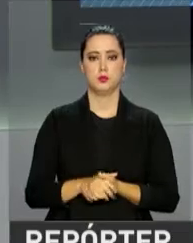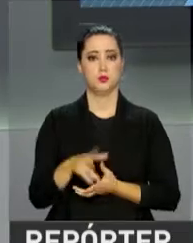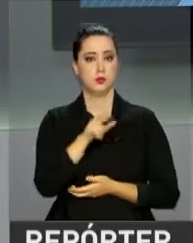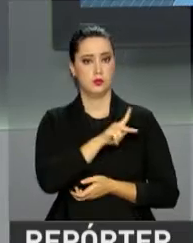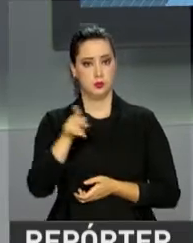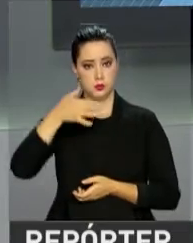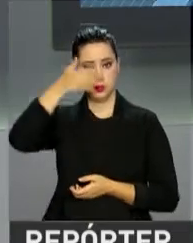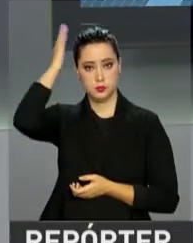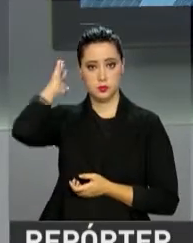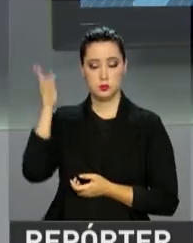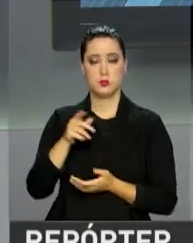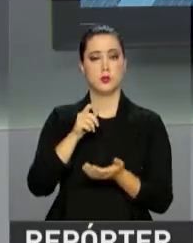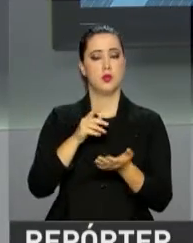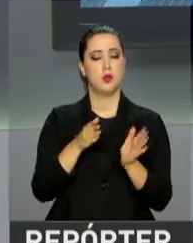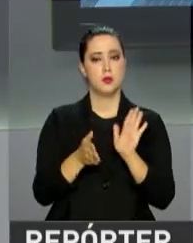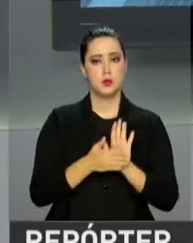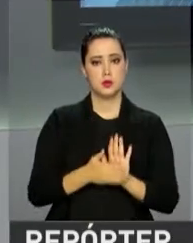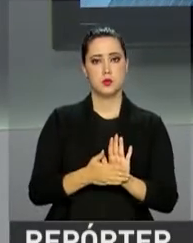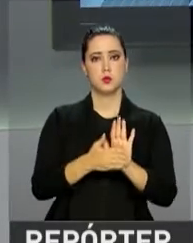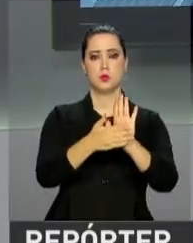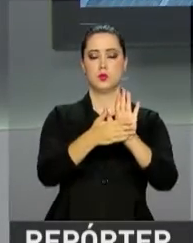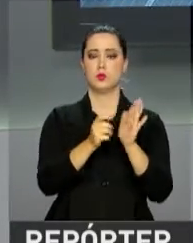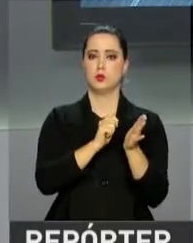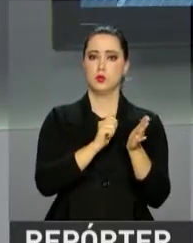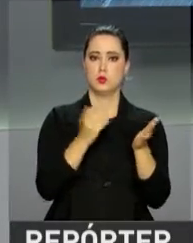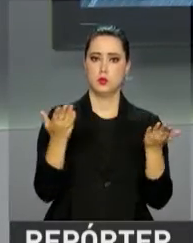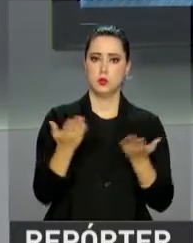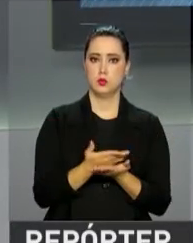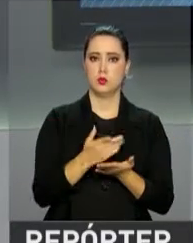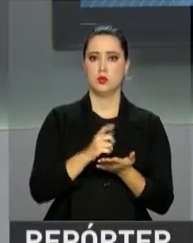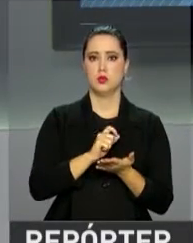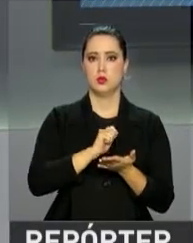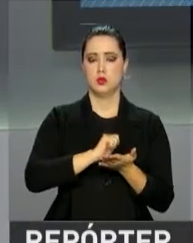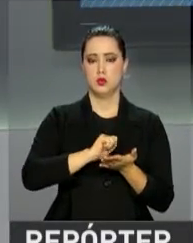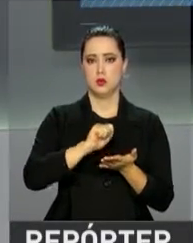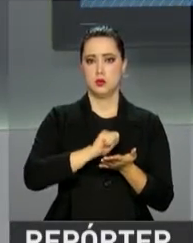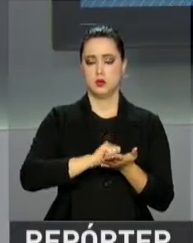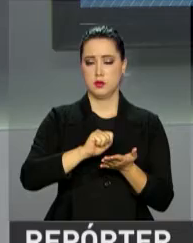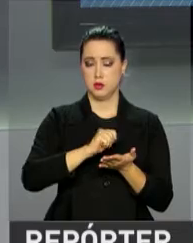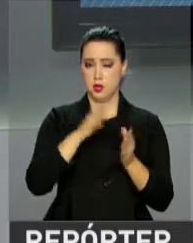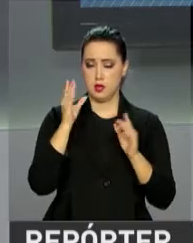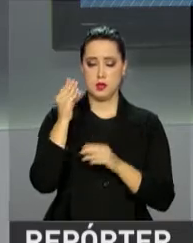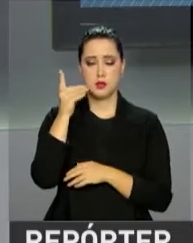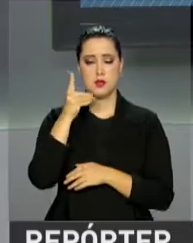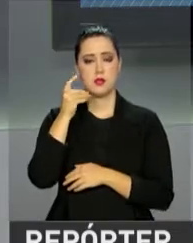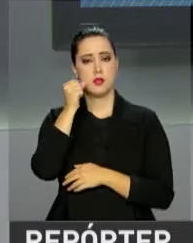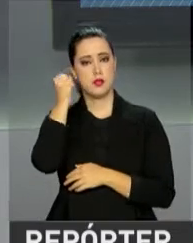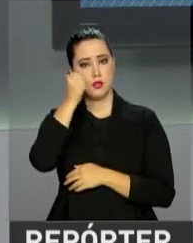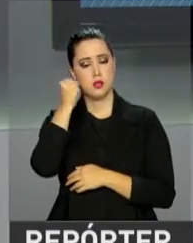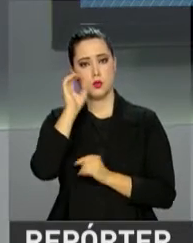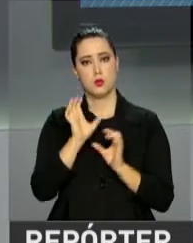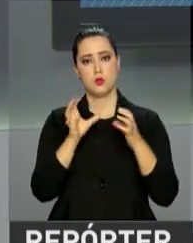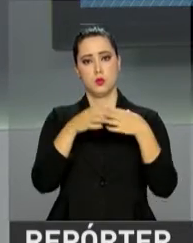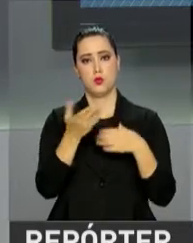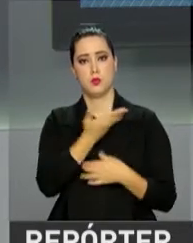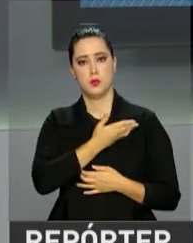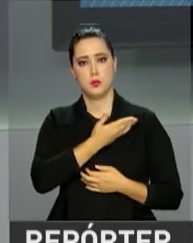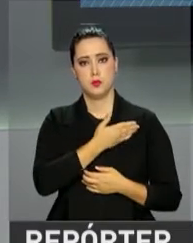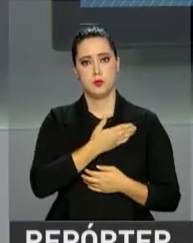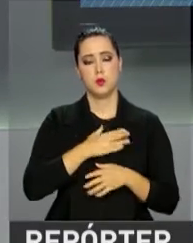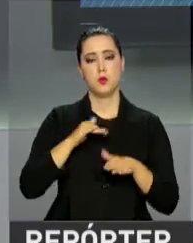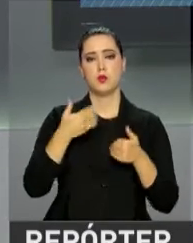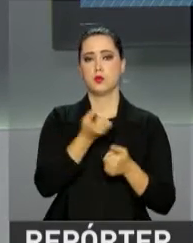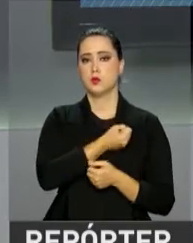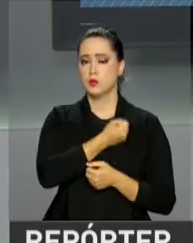o presidente michel temer apresentou hoje a senadora da base aliada os indicadores da economia pelas redes sociais temer